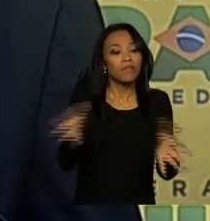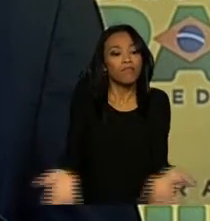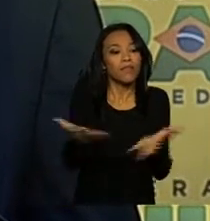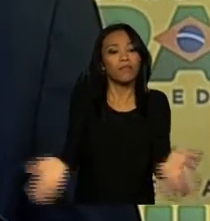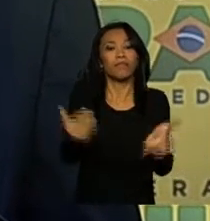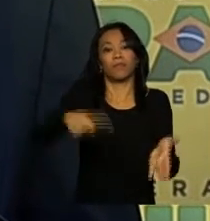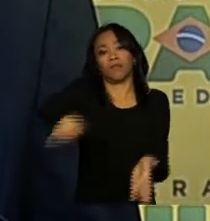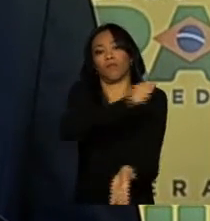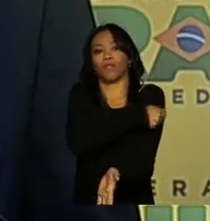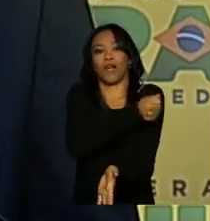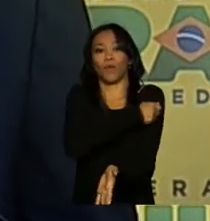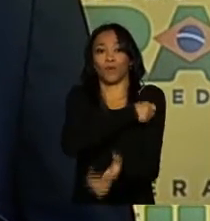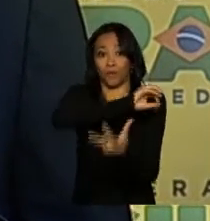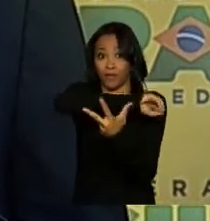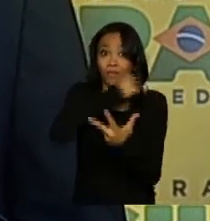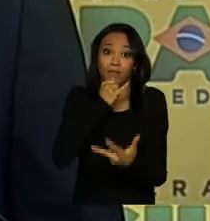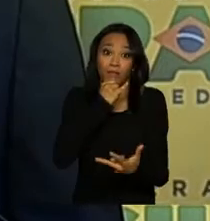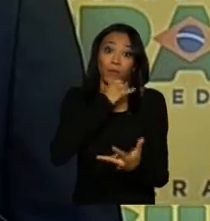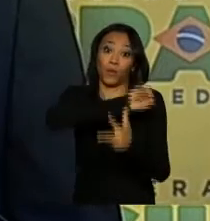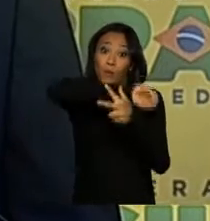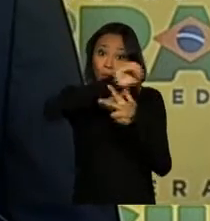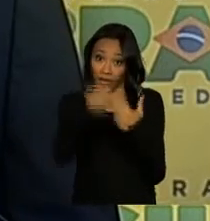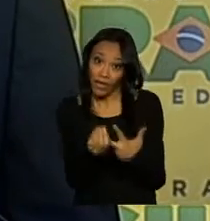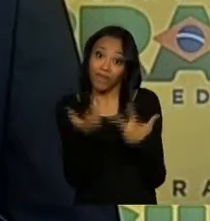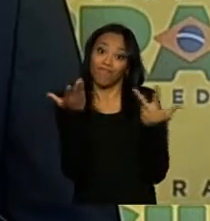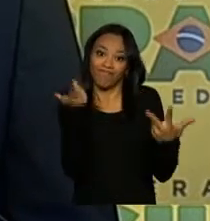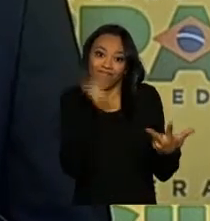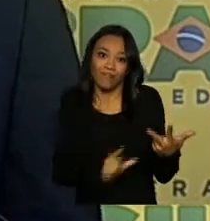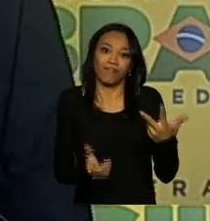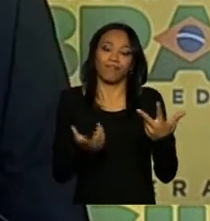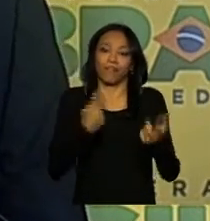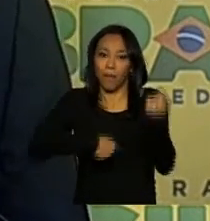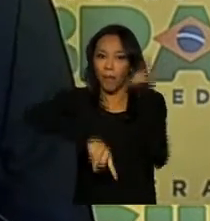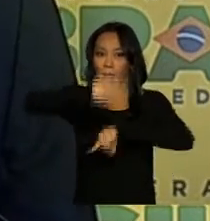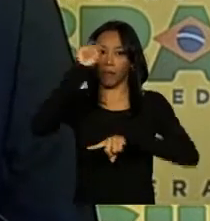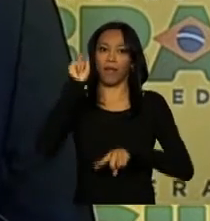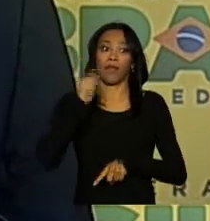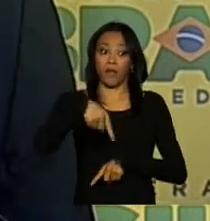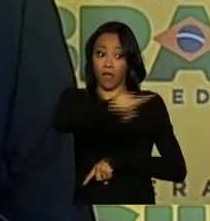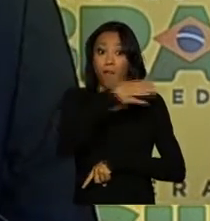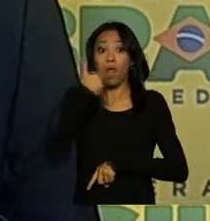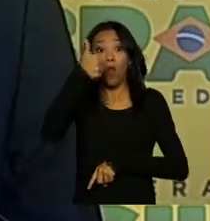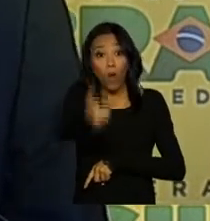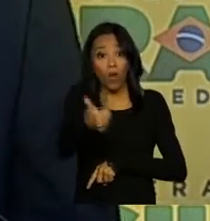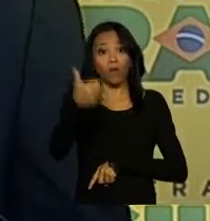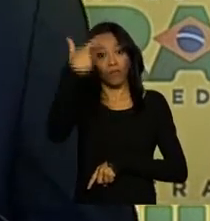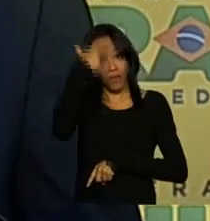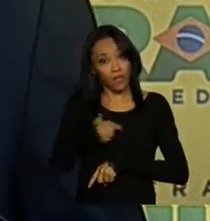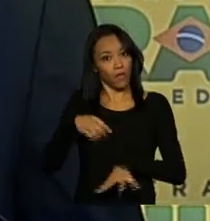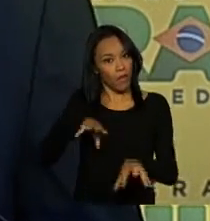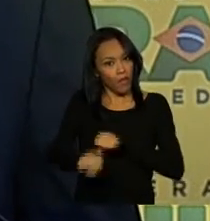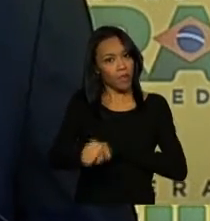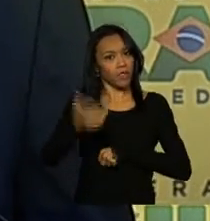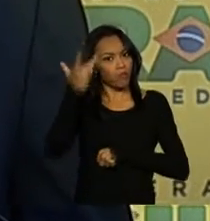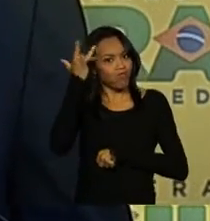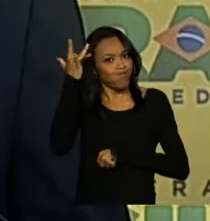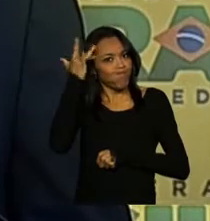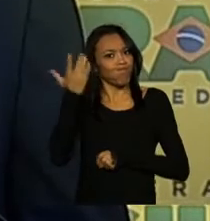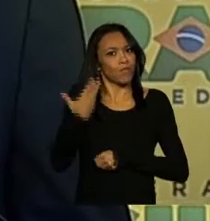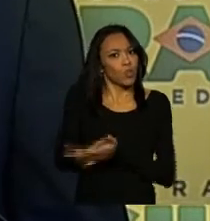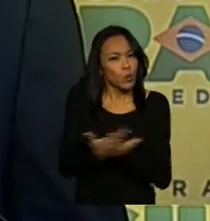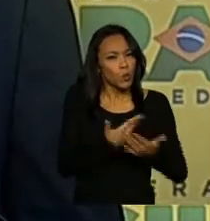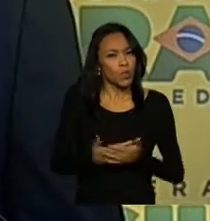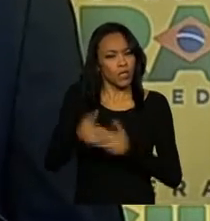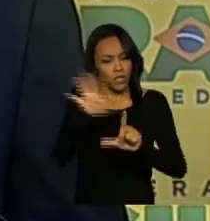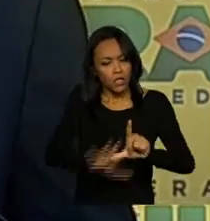nacionais os professores que fizerem educação à distância o desempenho dos estudantes é melhor porque ele tem o recurso da uti está